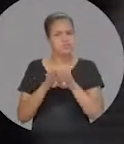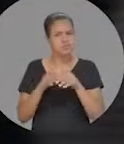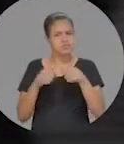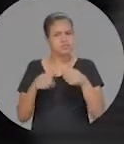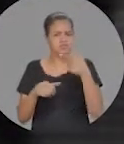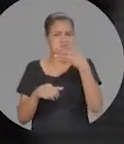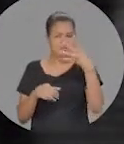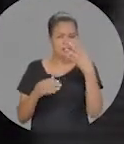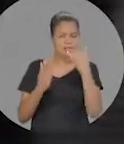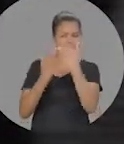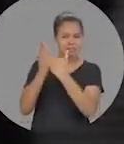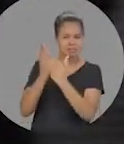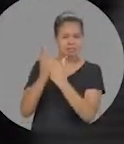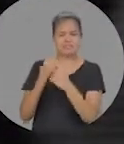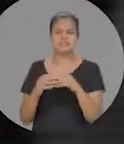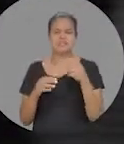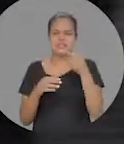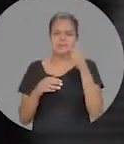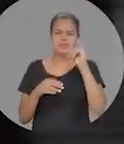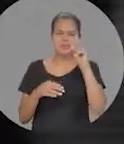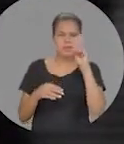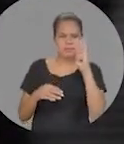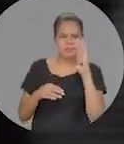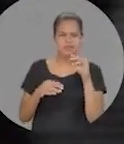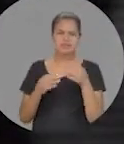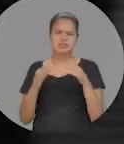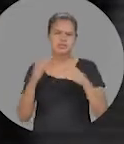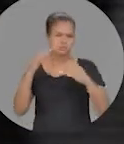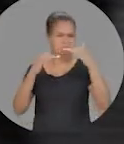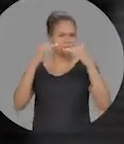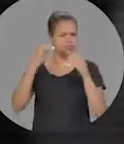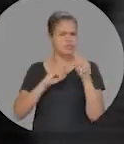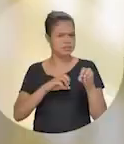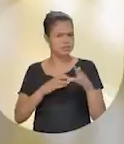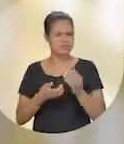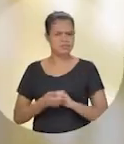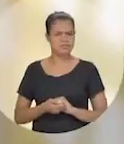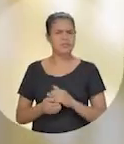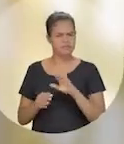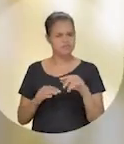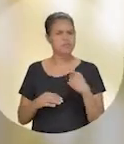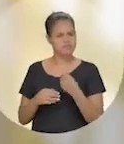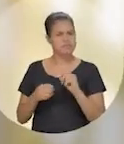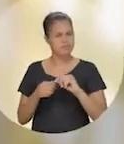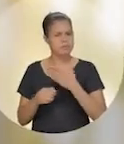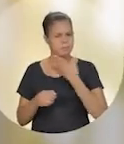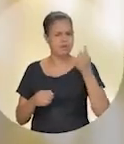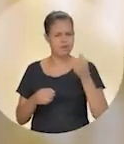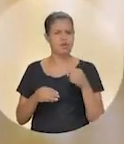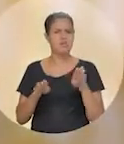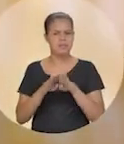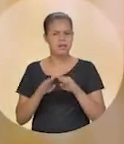em 24º lugar nos anos finais, segundo o IDEB, índice que mede a qualidade de ensino. Vamos melhorar esses índices.